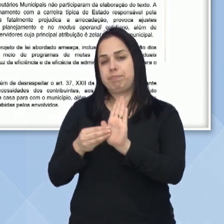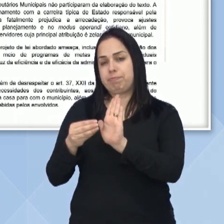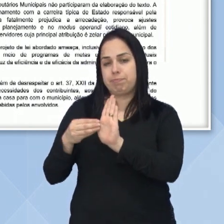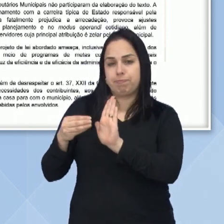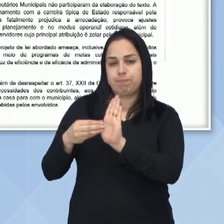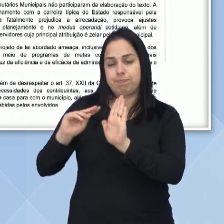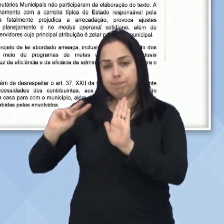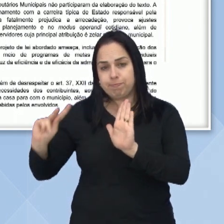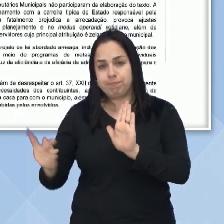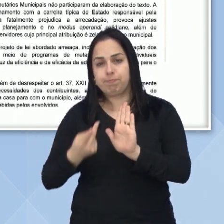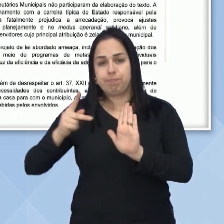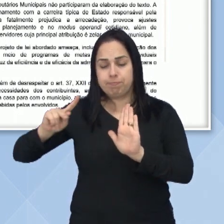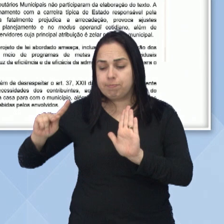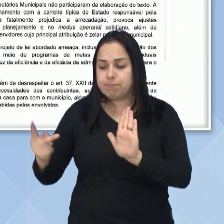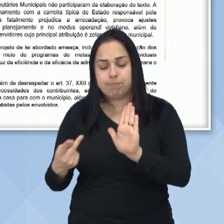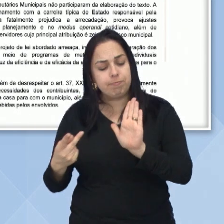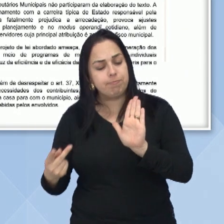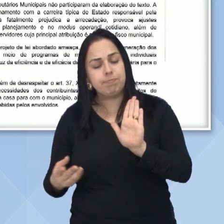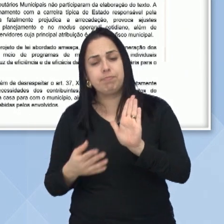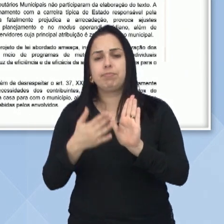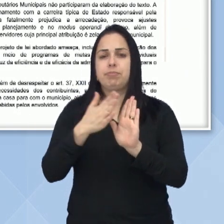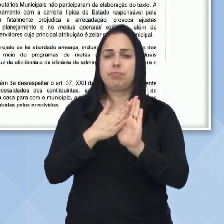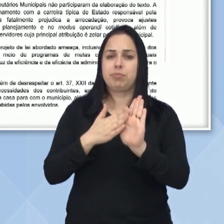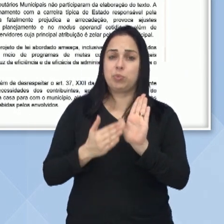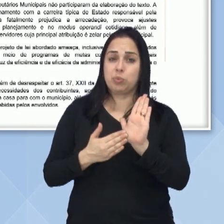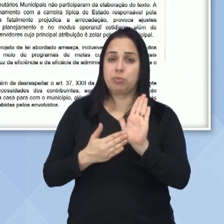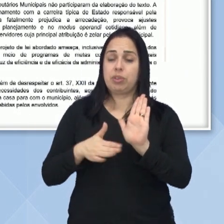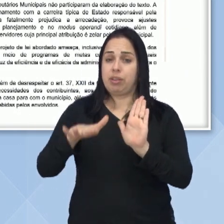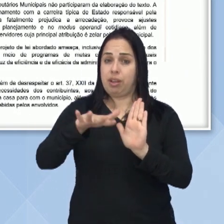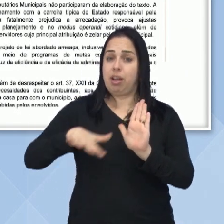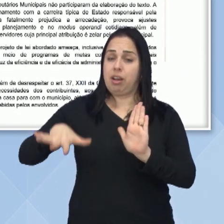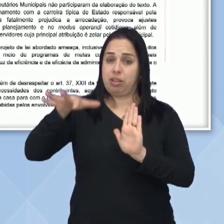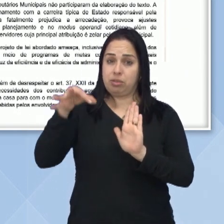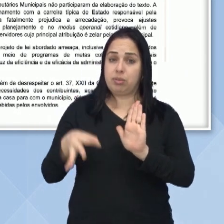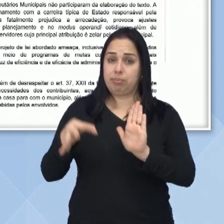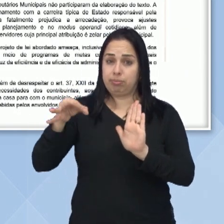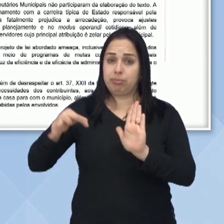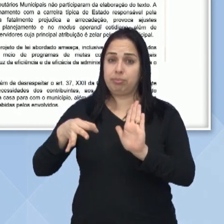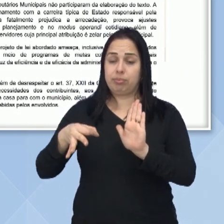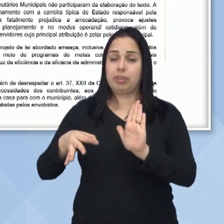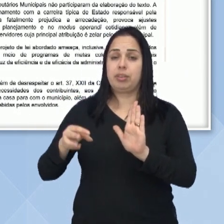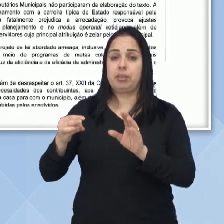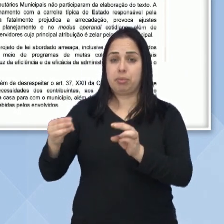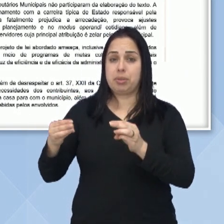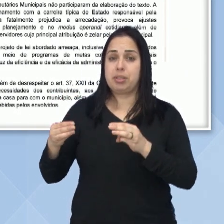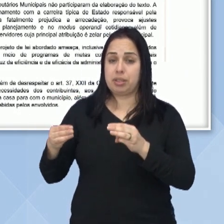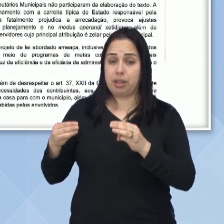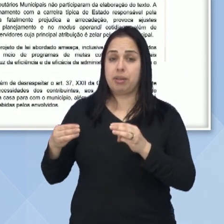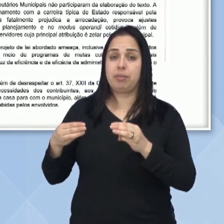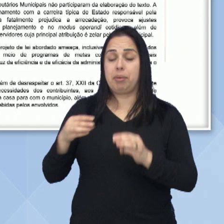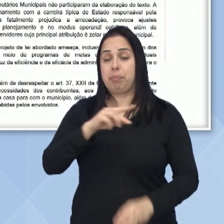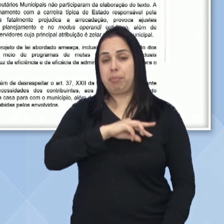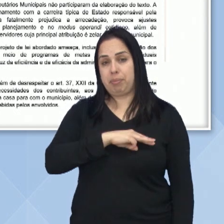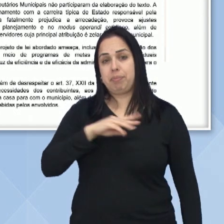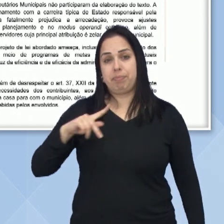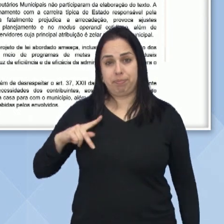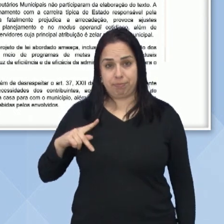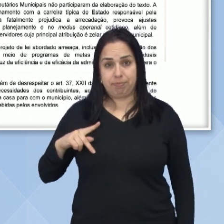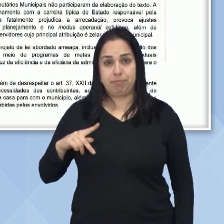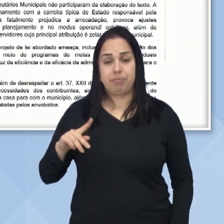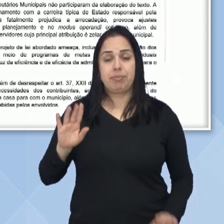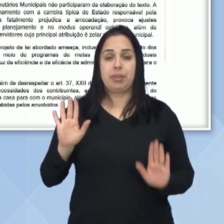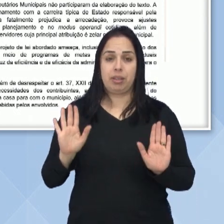irregularidades rechaçadas pelo Poder Judiciário e pelo Ministério Público, conforme